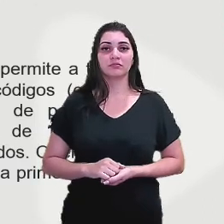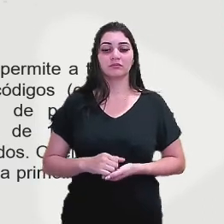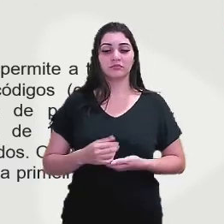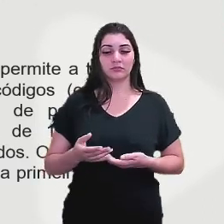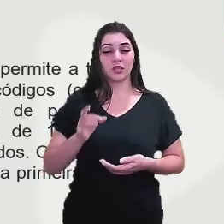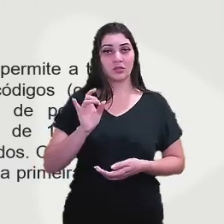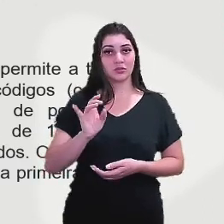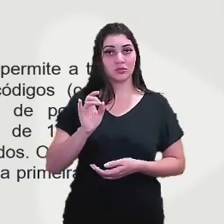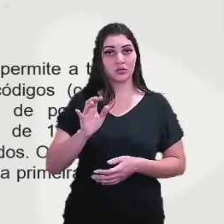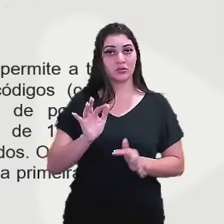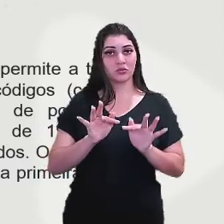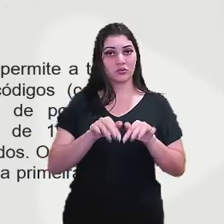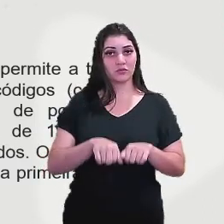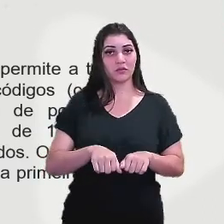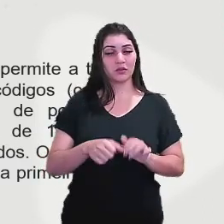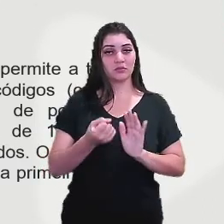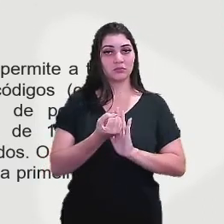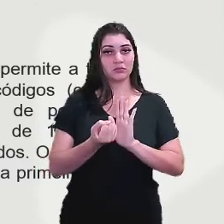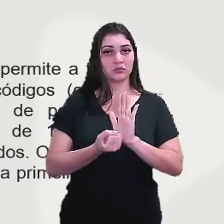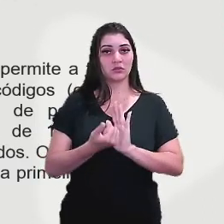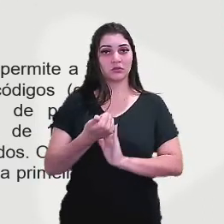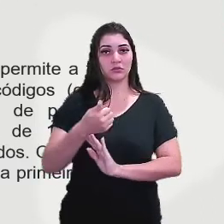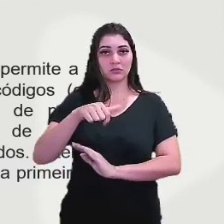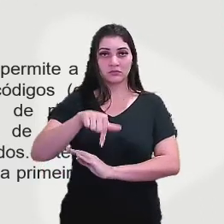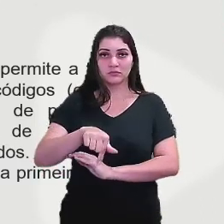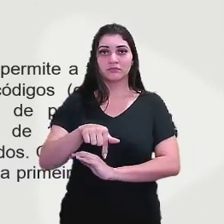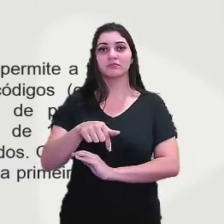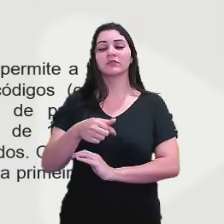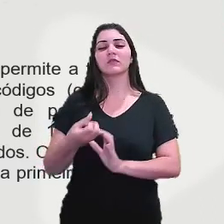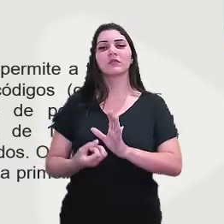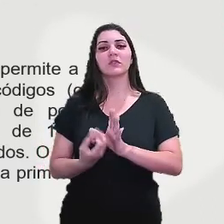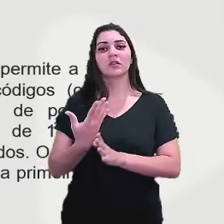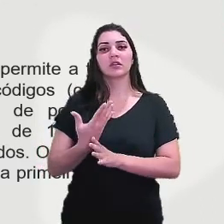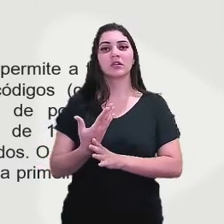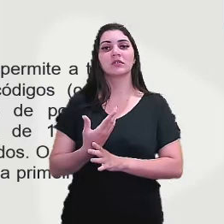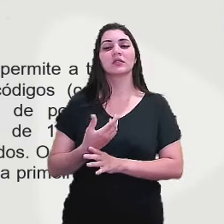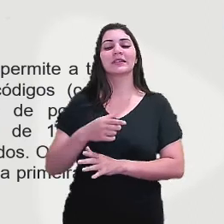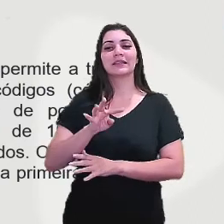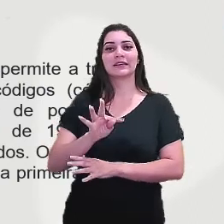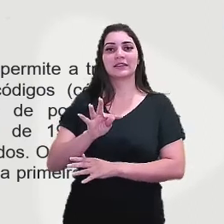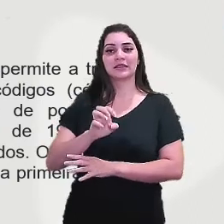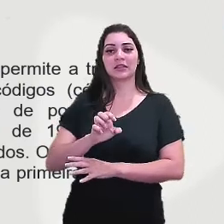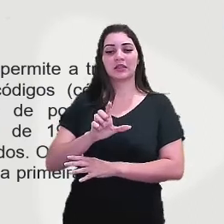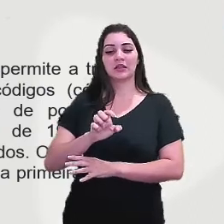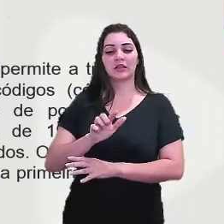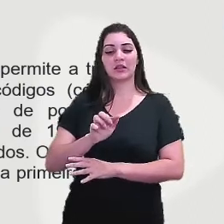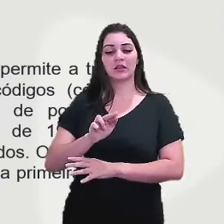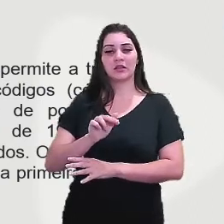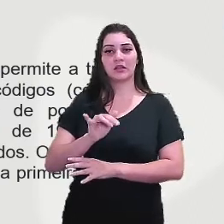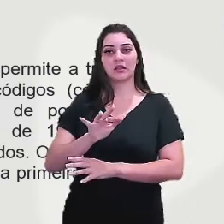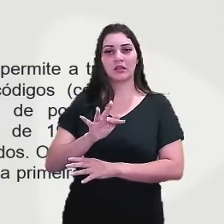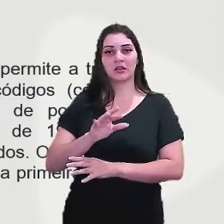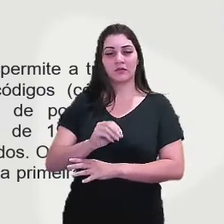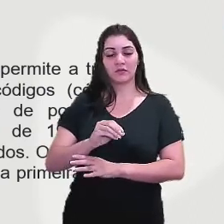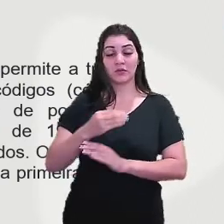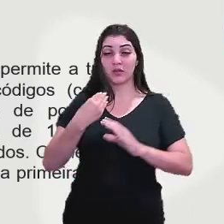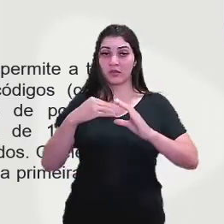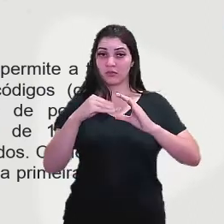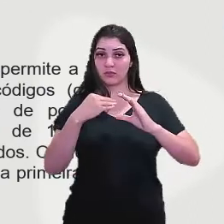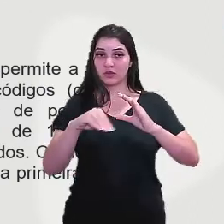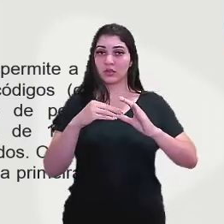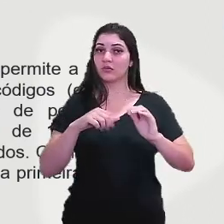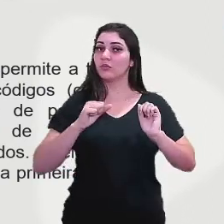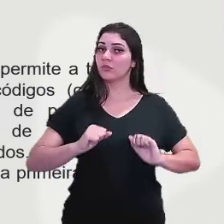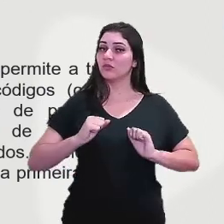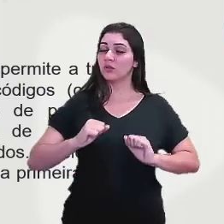Foi apenas no final do século XVII, com a criação do telégrafo, que as mensagens puderam ser passadas com